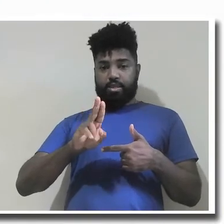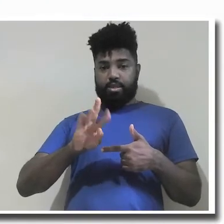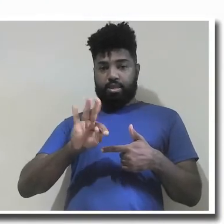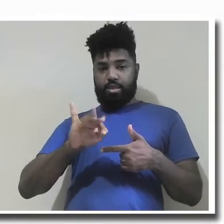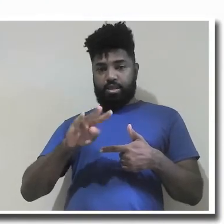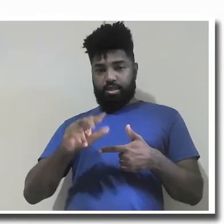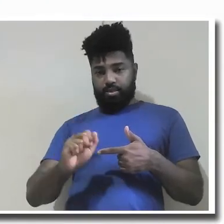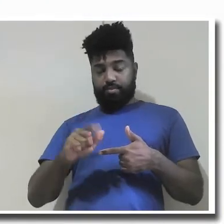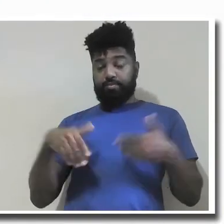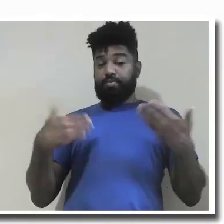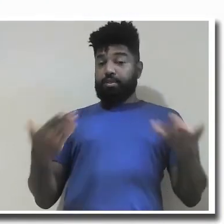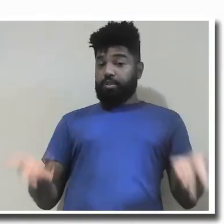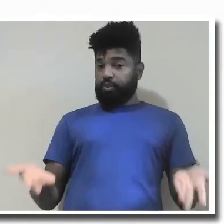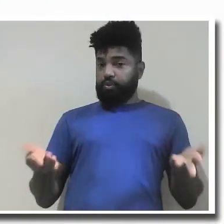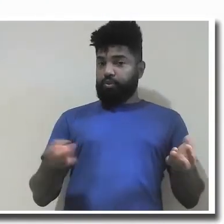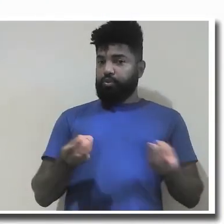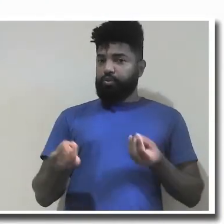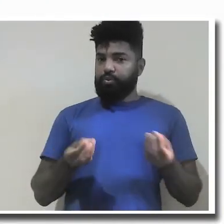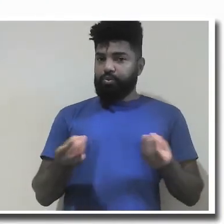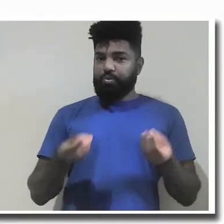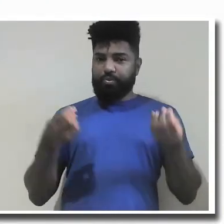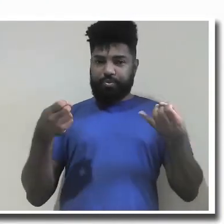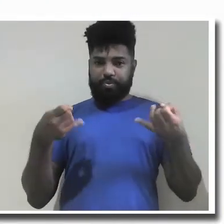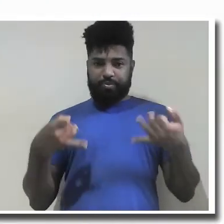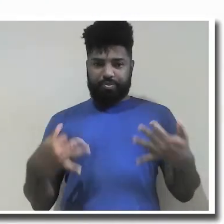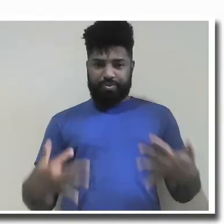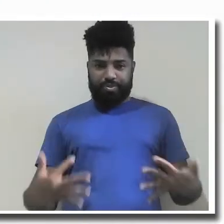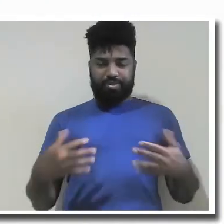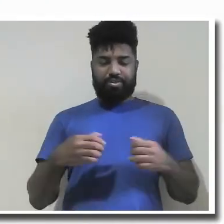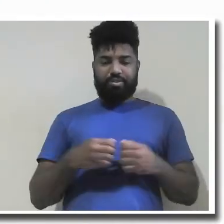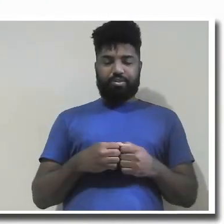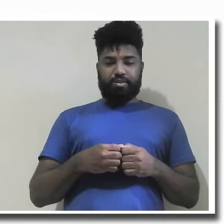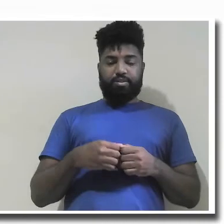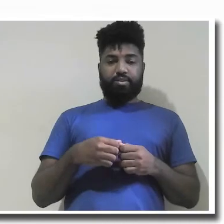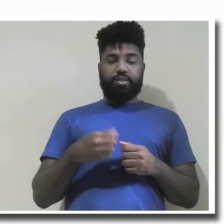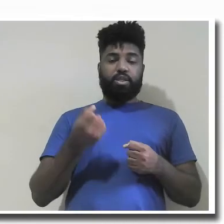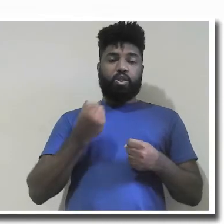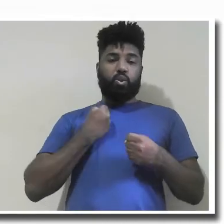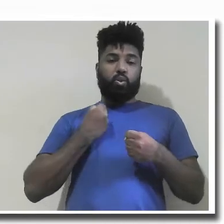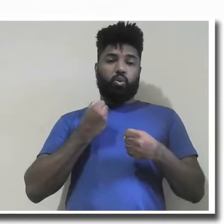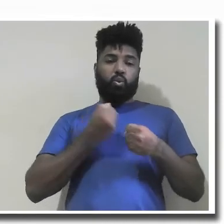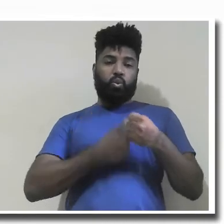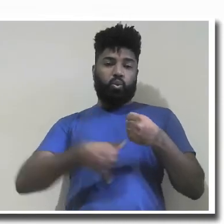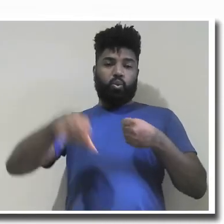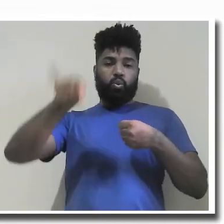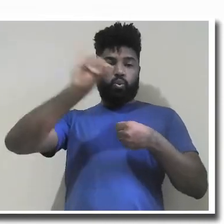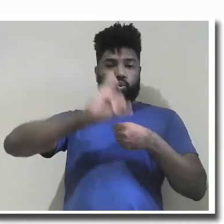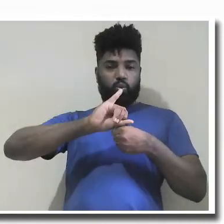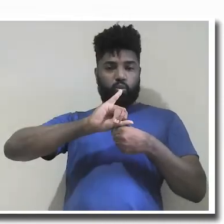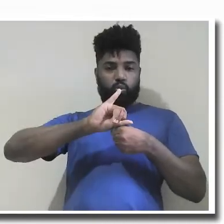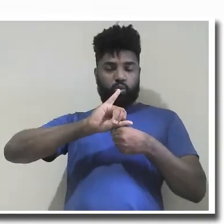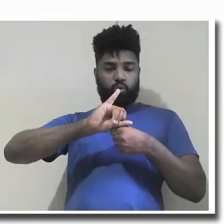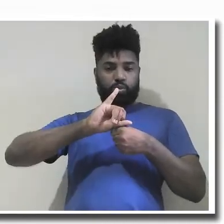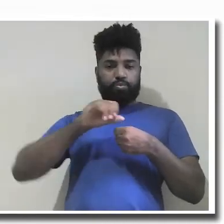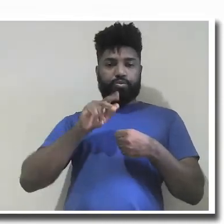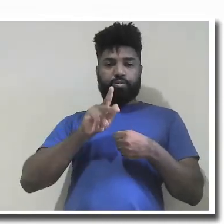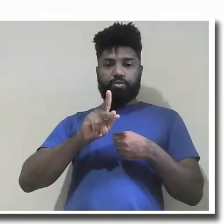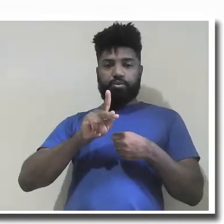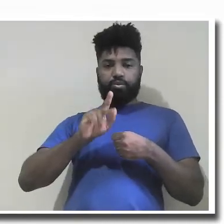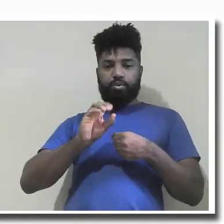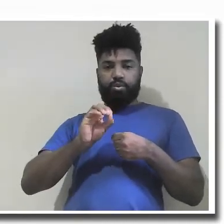Falemos agora sobre exponenciação ou potenciação